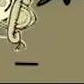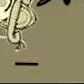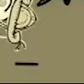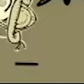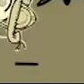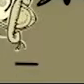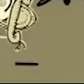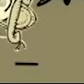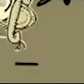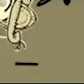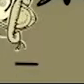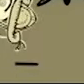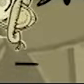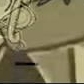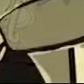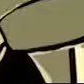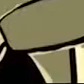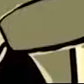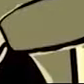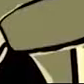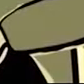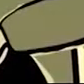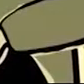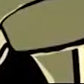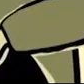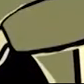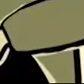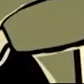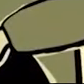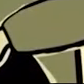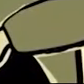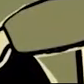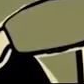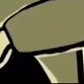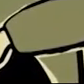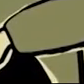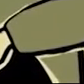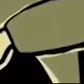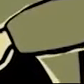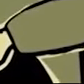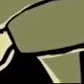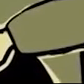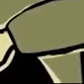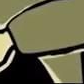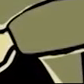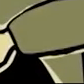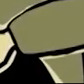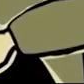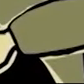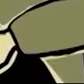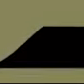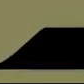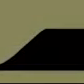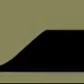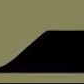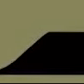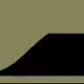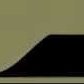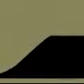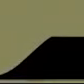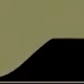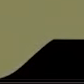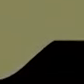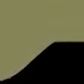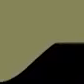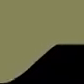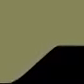Tubarão. Lá pras tantas despertaram, frente a frente se olharam, Raimundo se espreguiçou, se sentou,